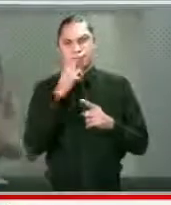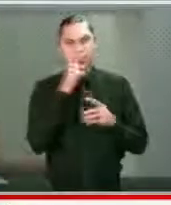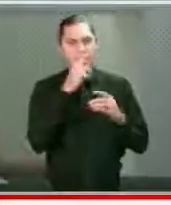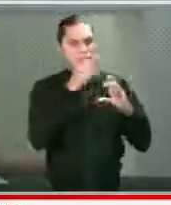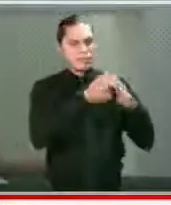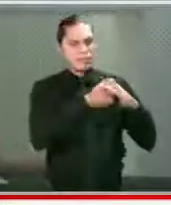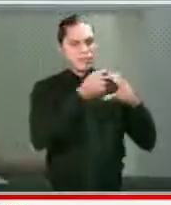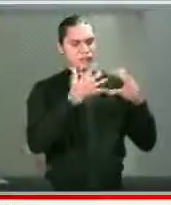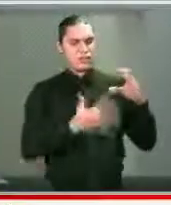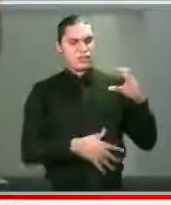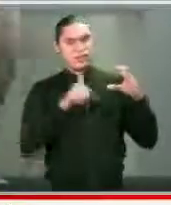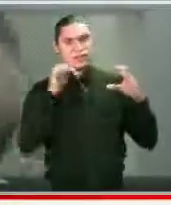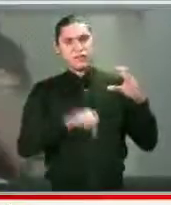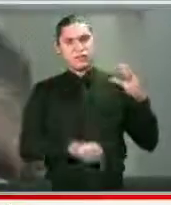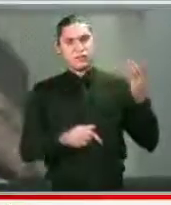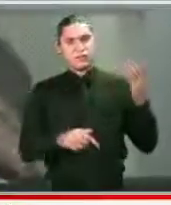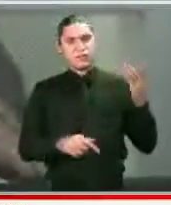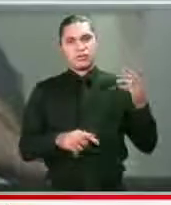zenaldo fez em Belém na lei Valmir Bispo